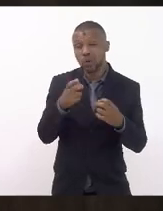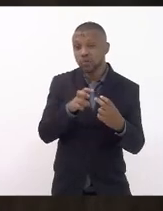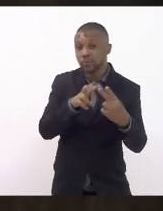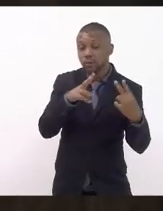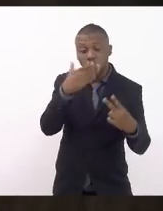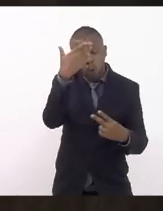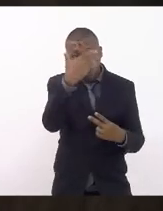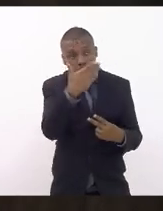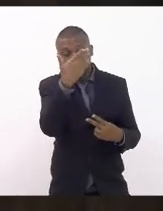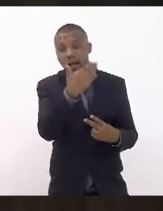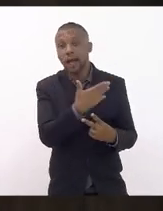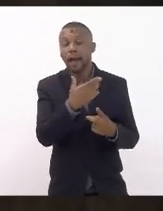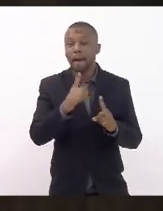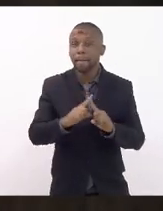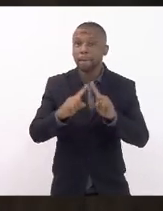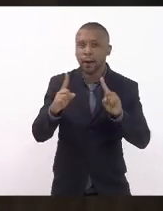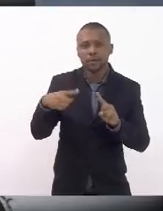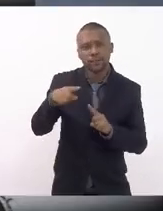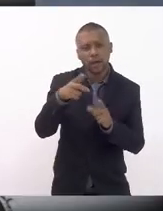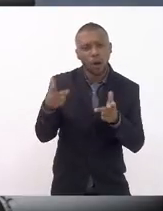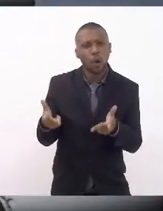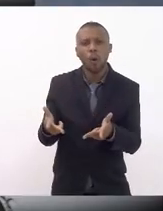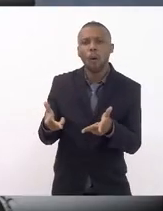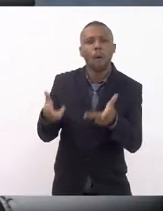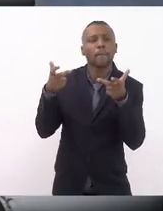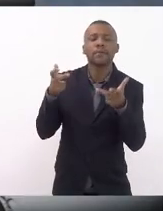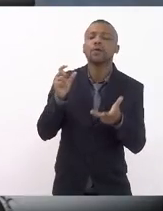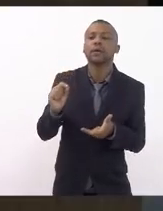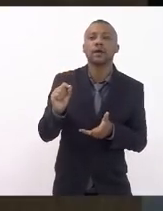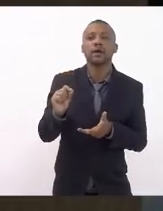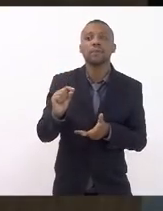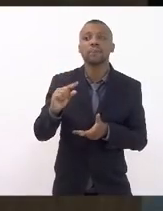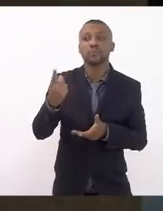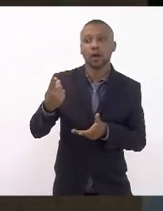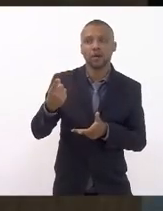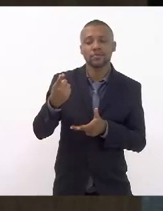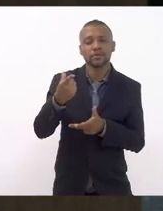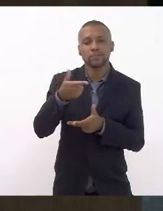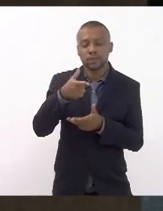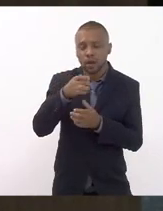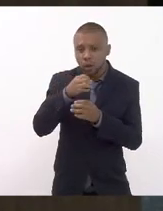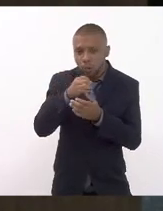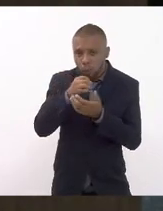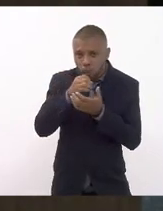ver, mas pode observar que nós colocamos aqui no plenário